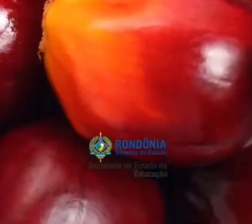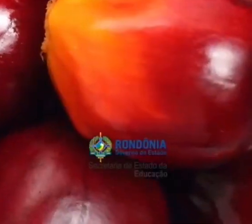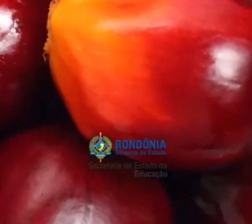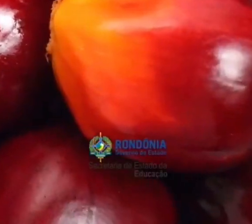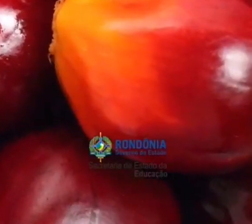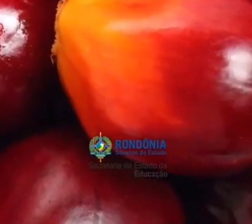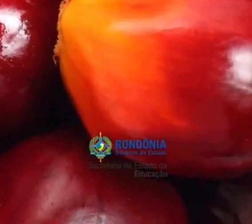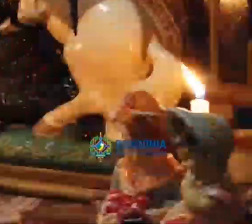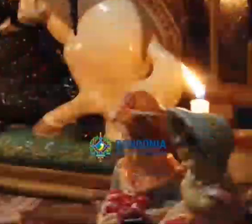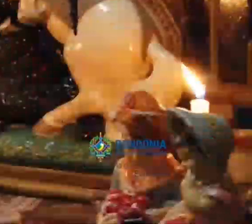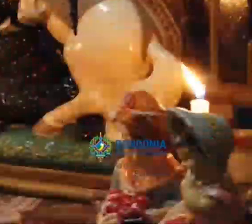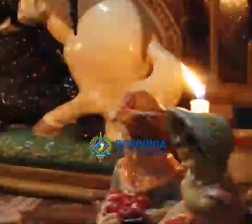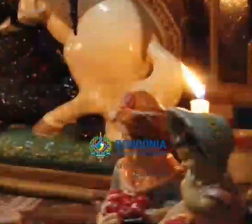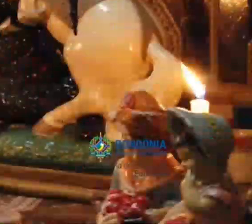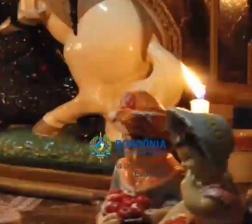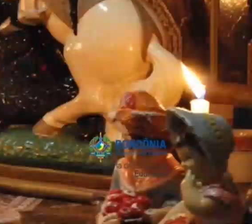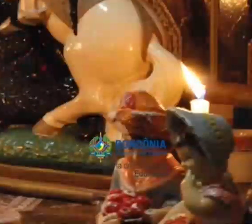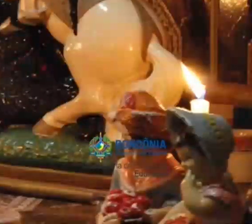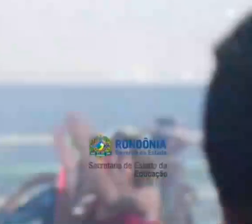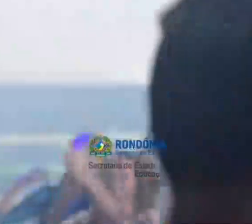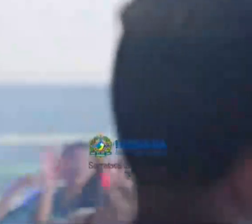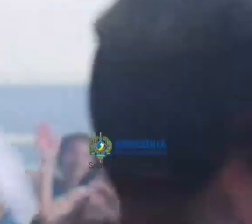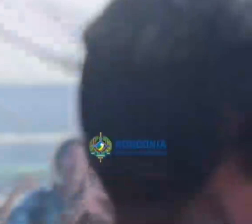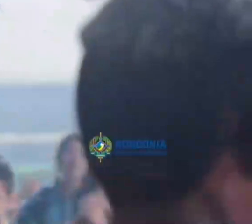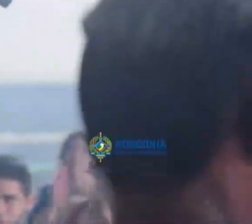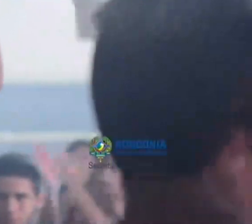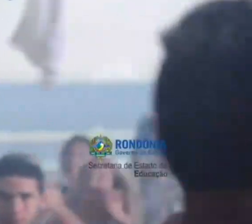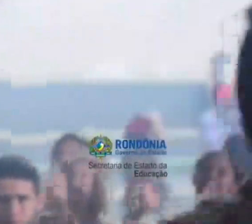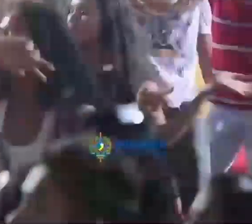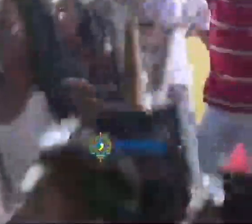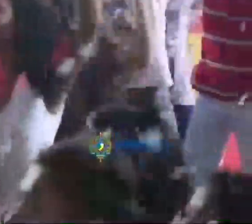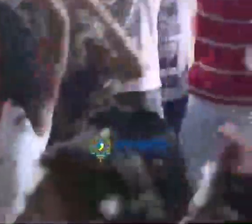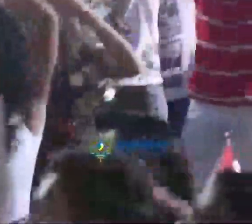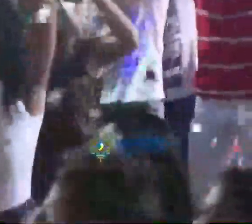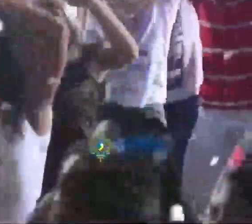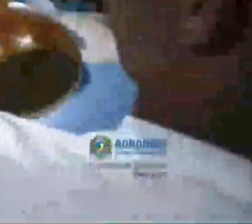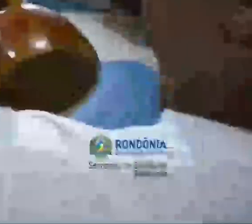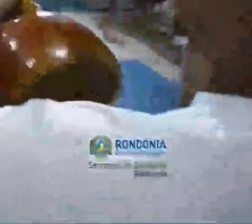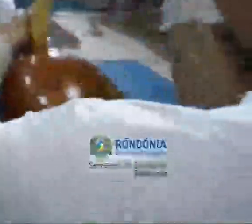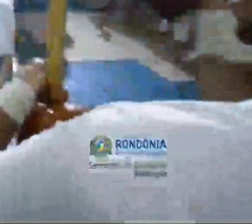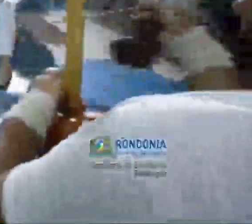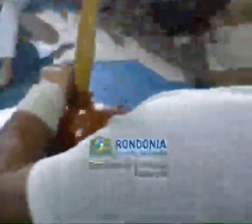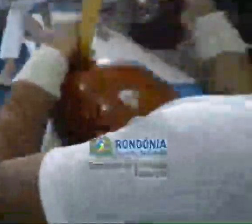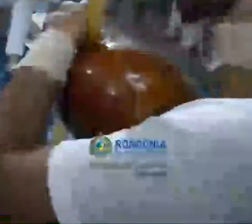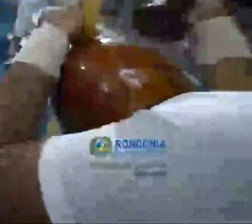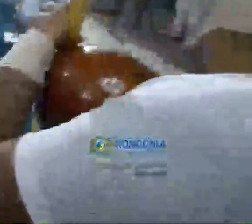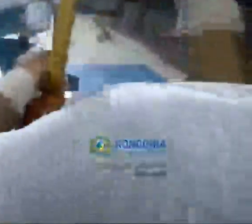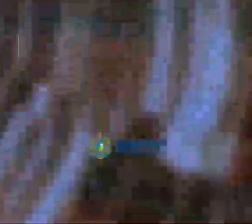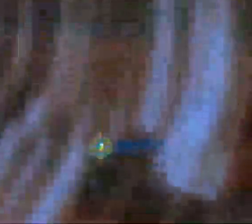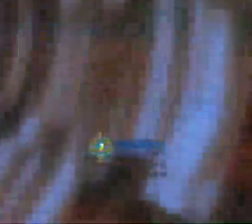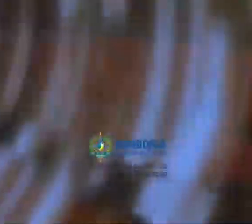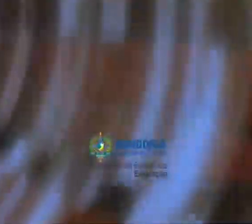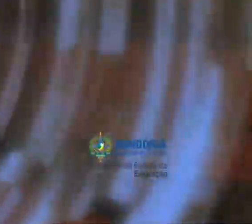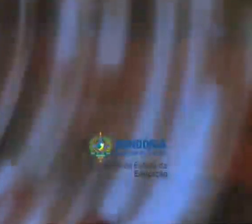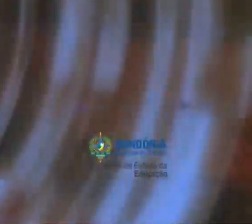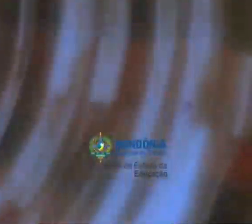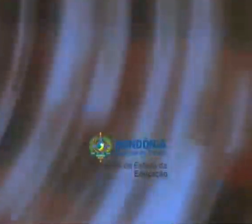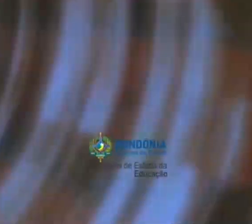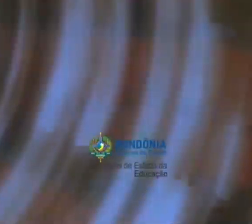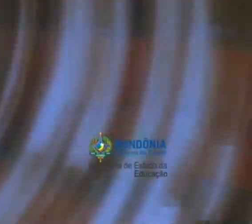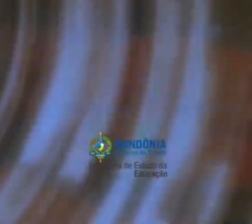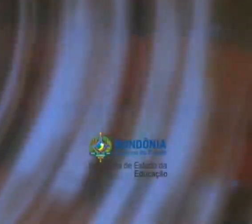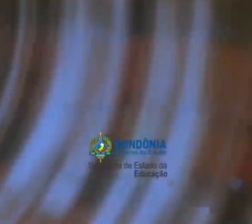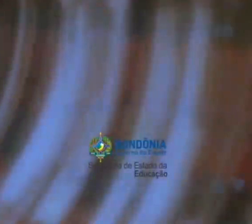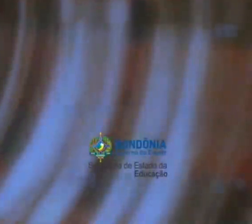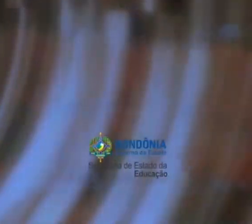e azeite de dendê, nas crenças religiosas, ritmos musicais, a dança e a capoeira. E não é só o